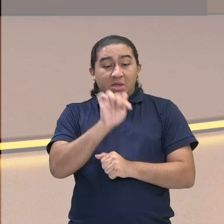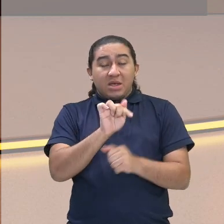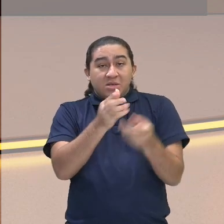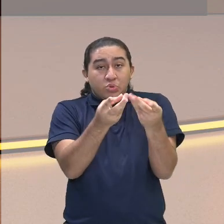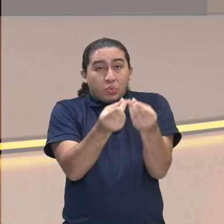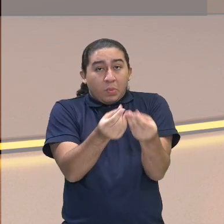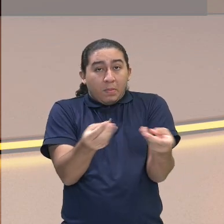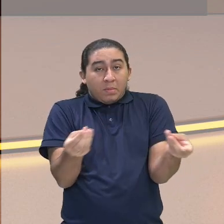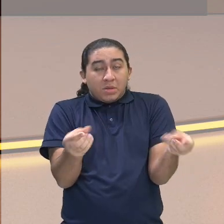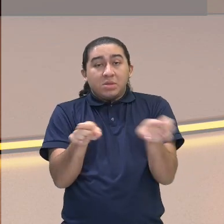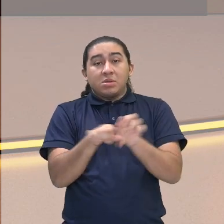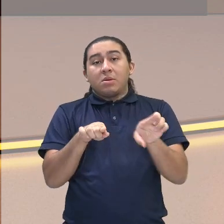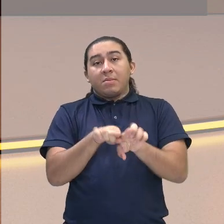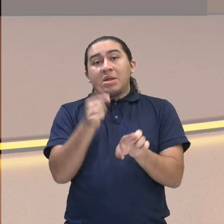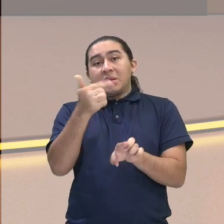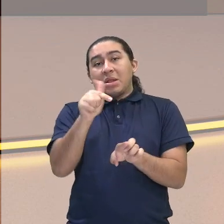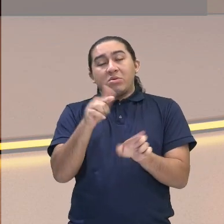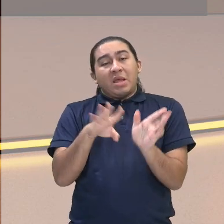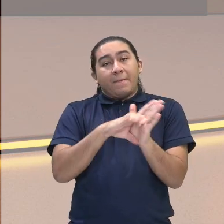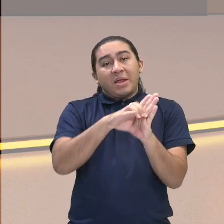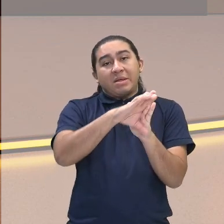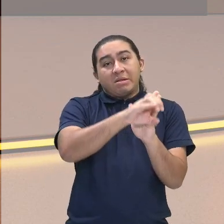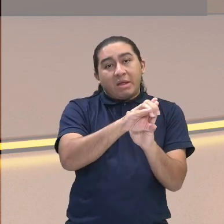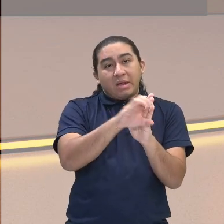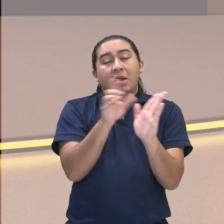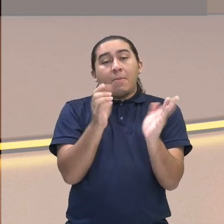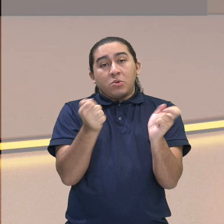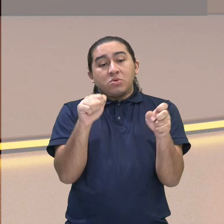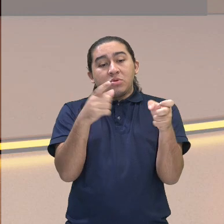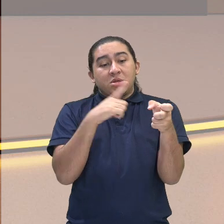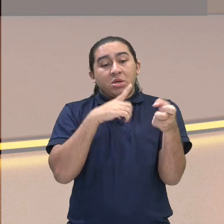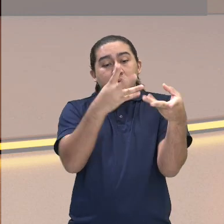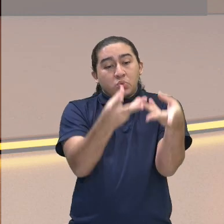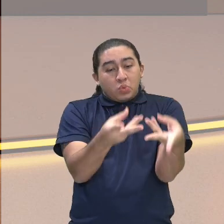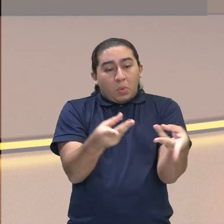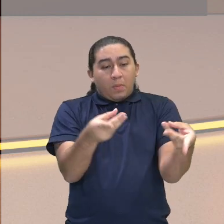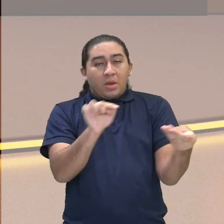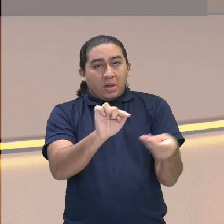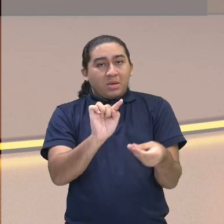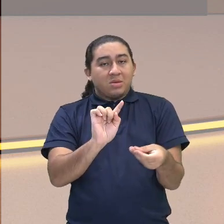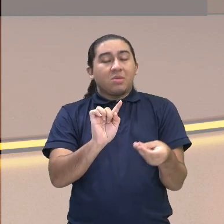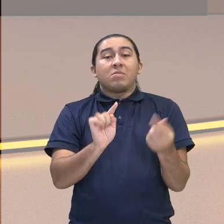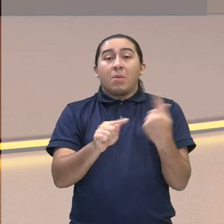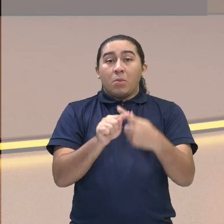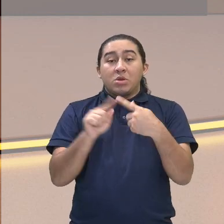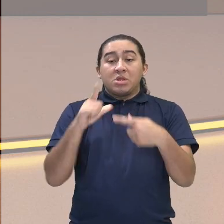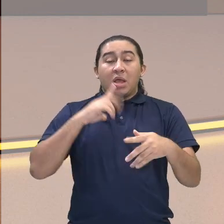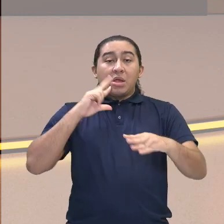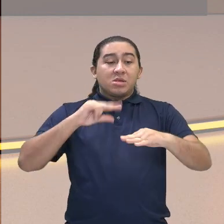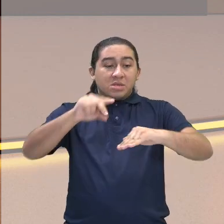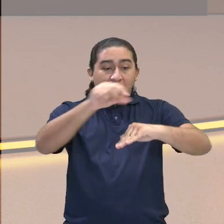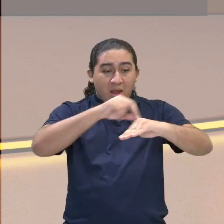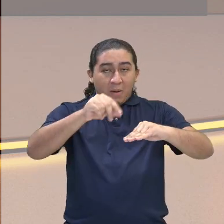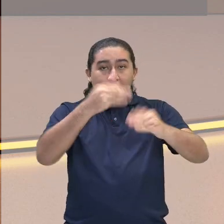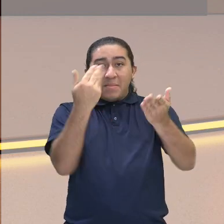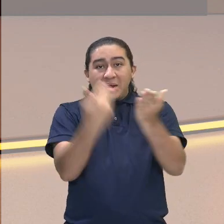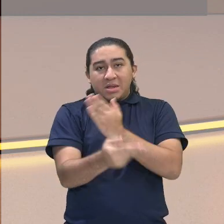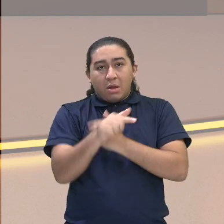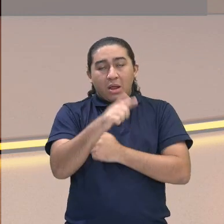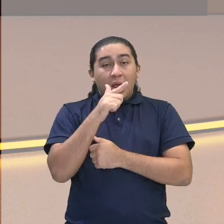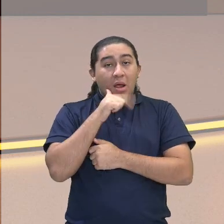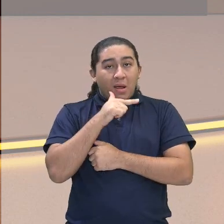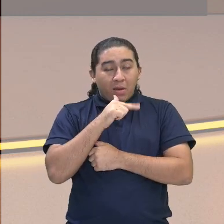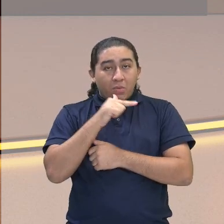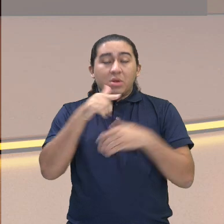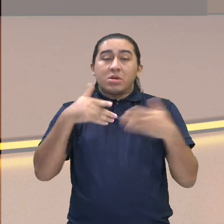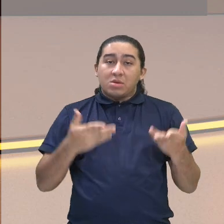que causam a decomposição nesse alimento que agora está salgado e está desidratado. Então você